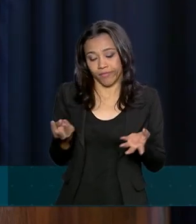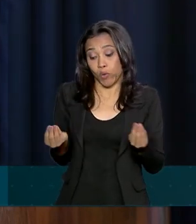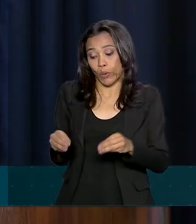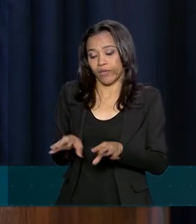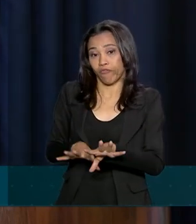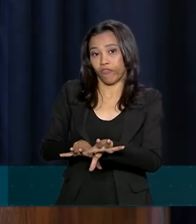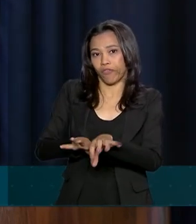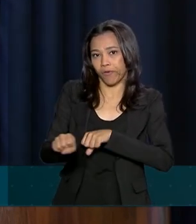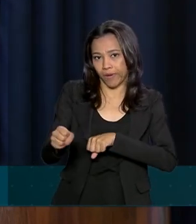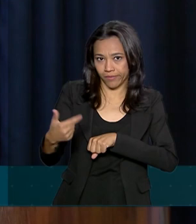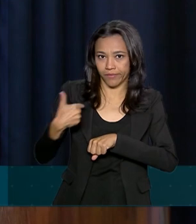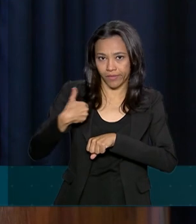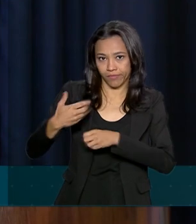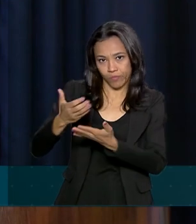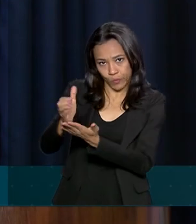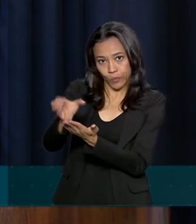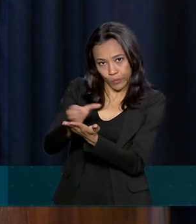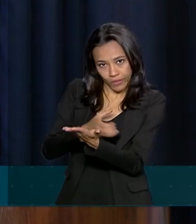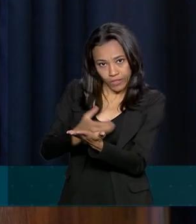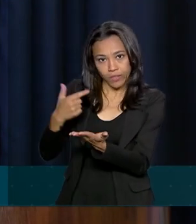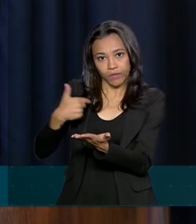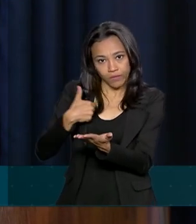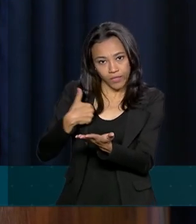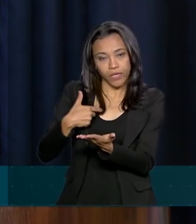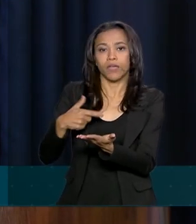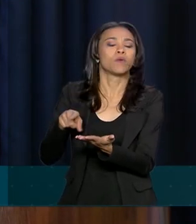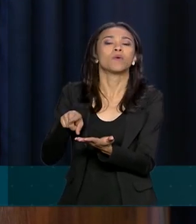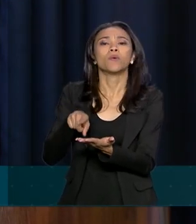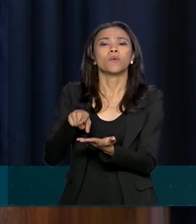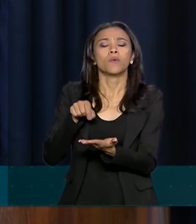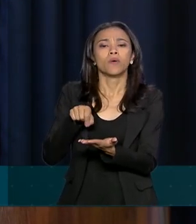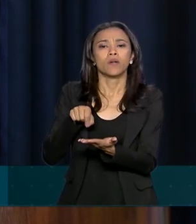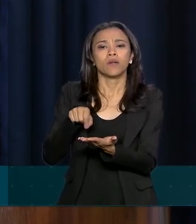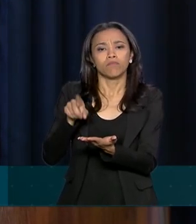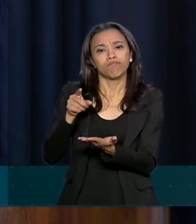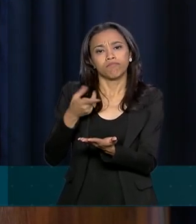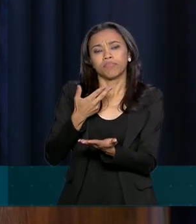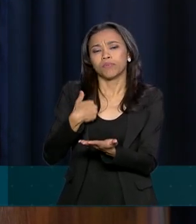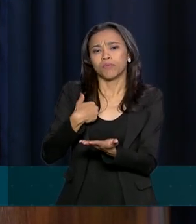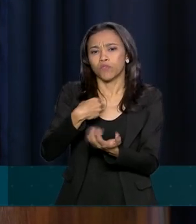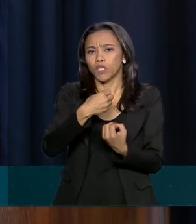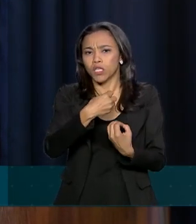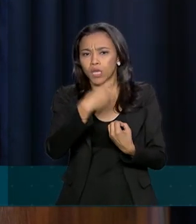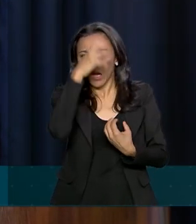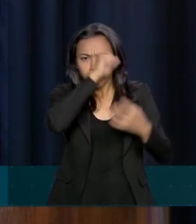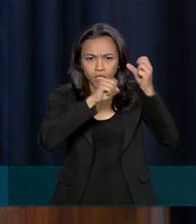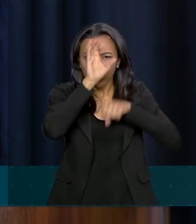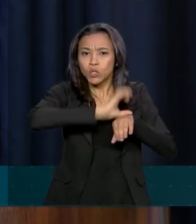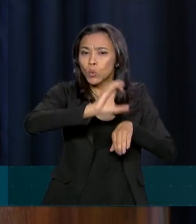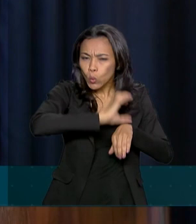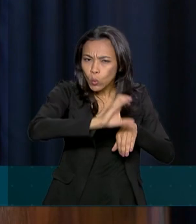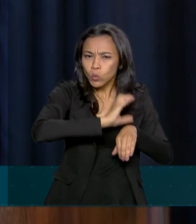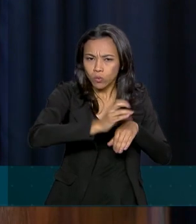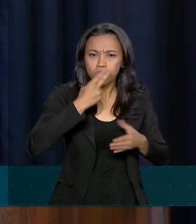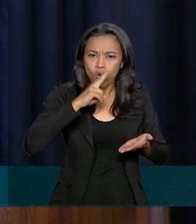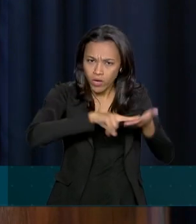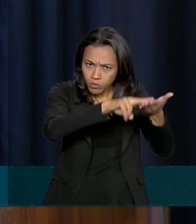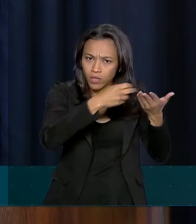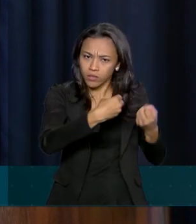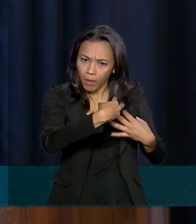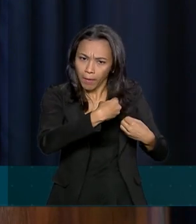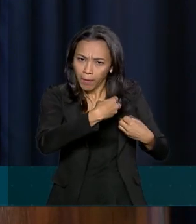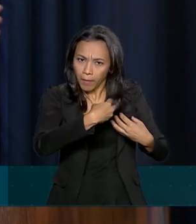formado pelo Instituto Universal Brasileiro por Correspondência, Instituto Universal Brasileiro por Correspondência,